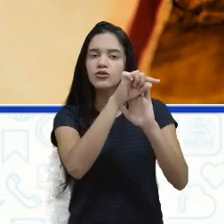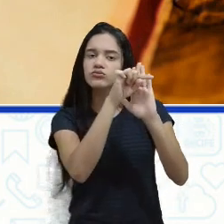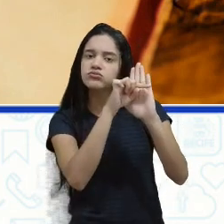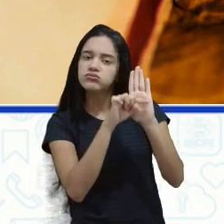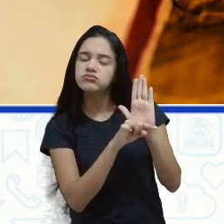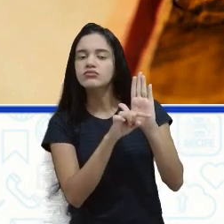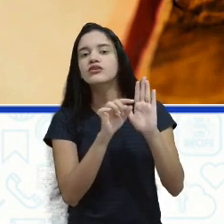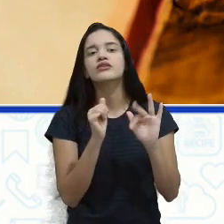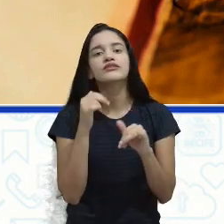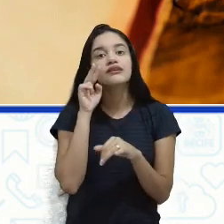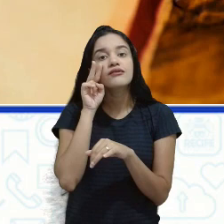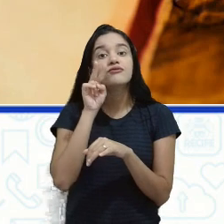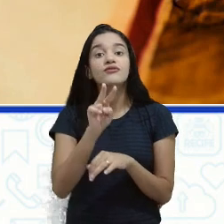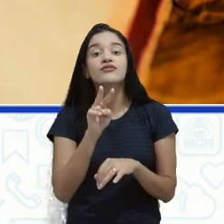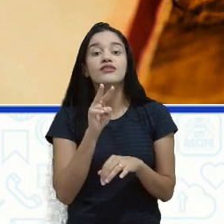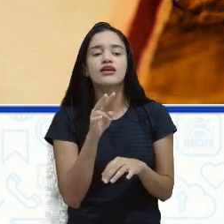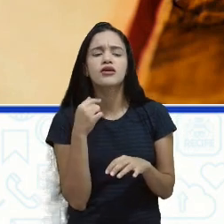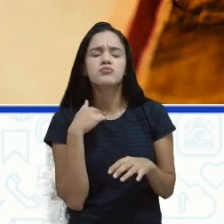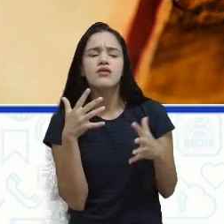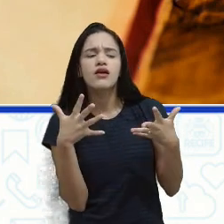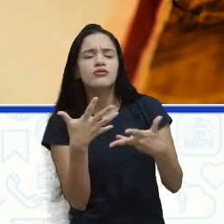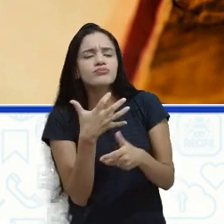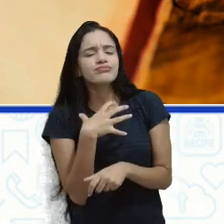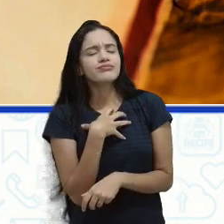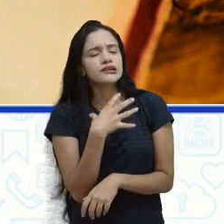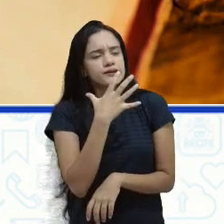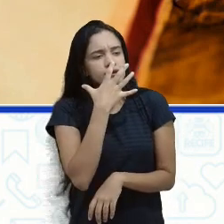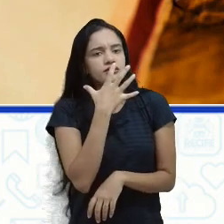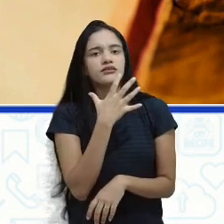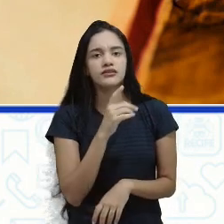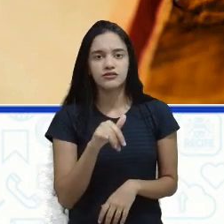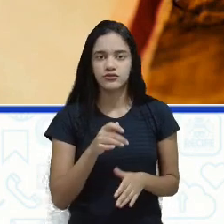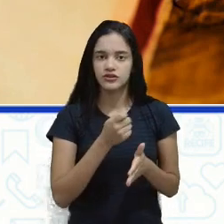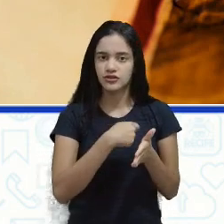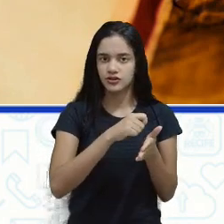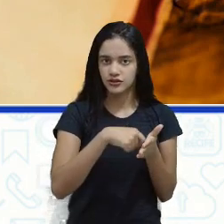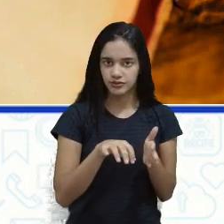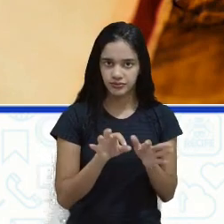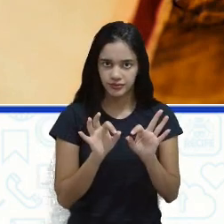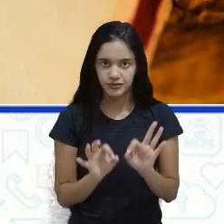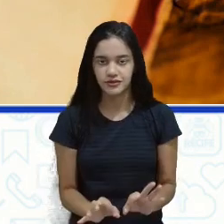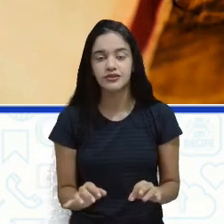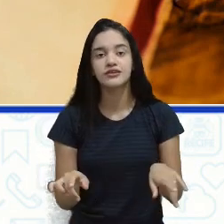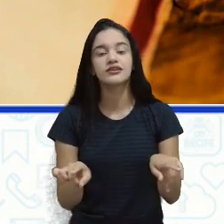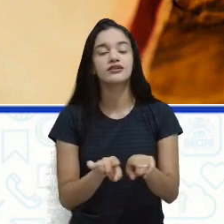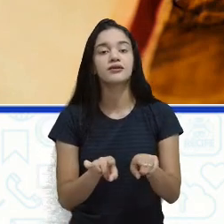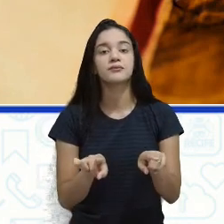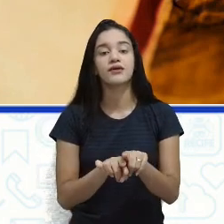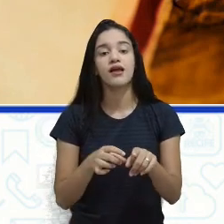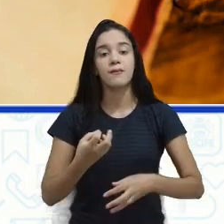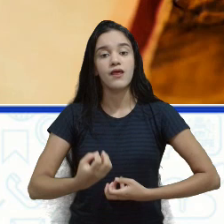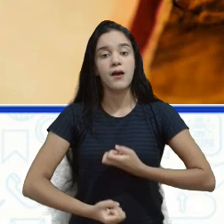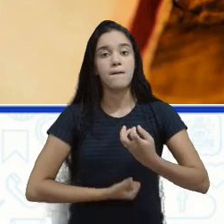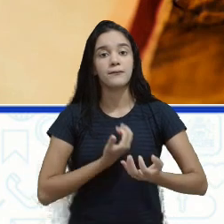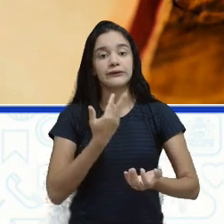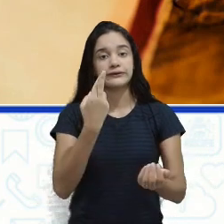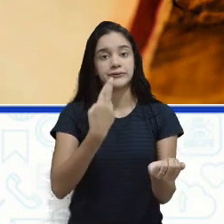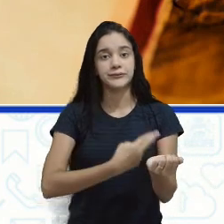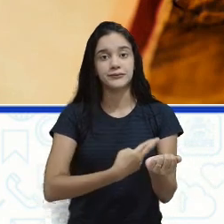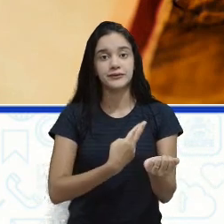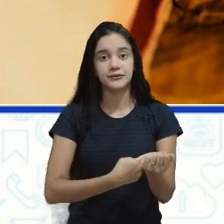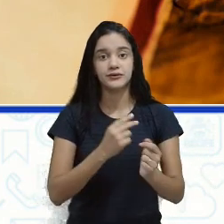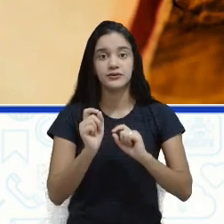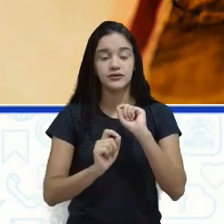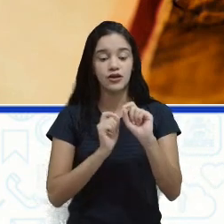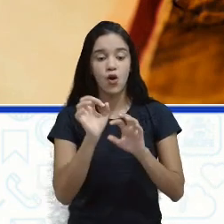você vê, contempla, sente e você escreve, não é? E a poesia com rima,